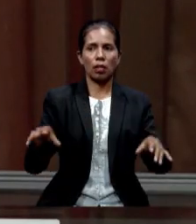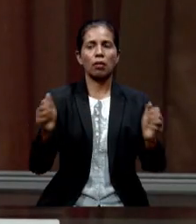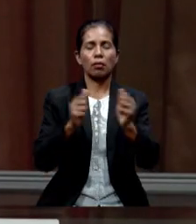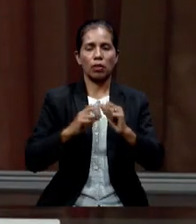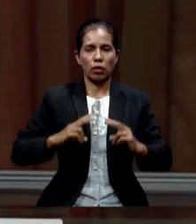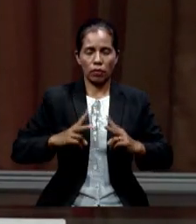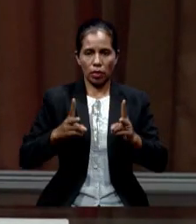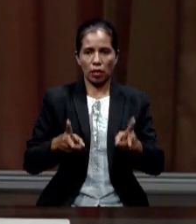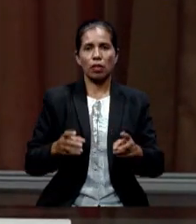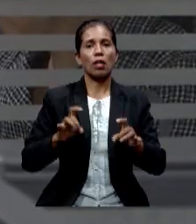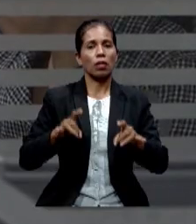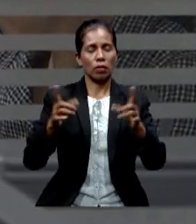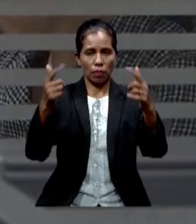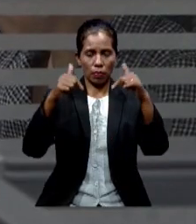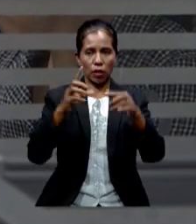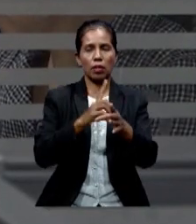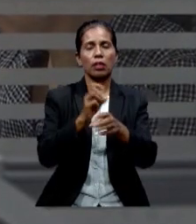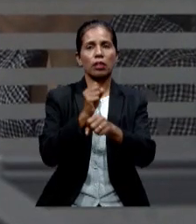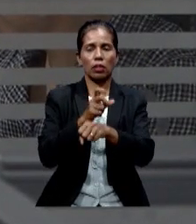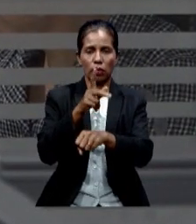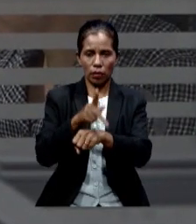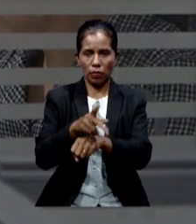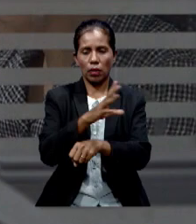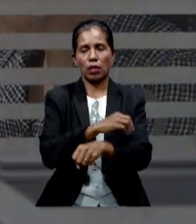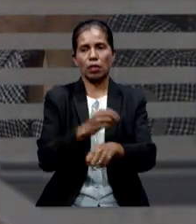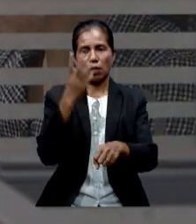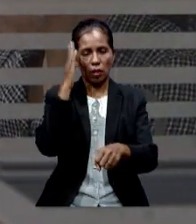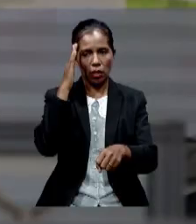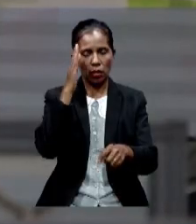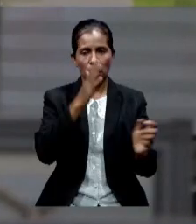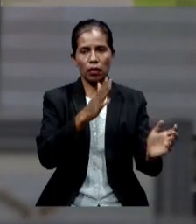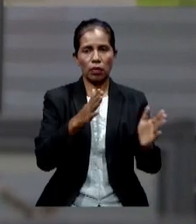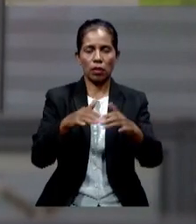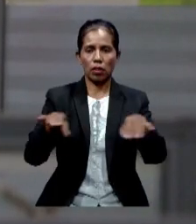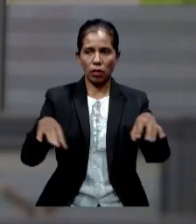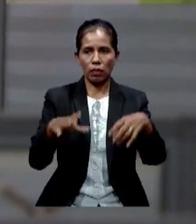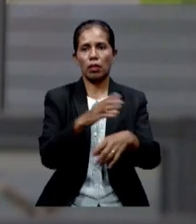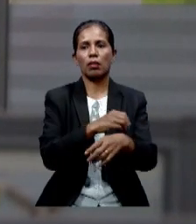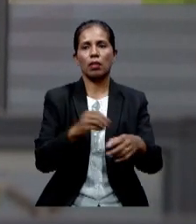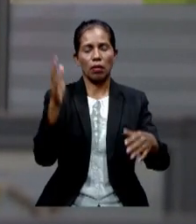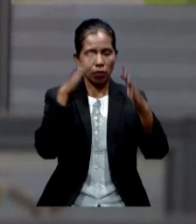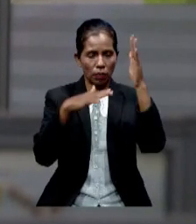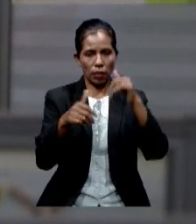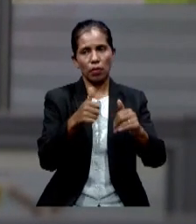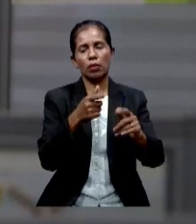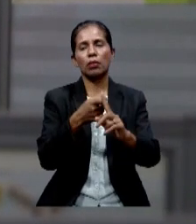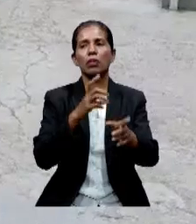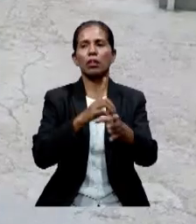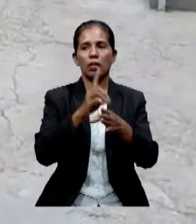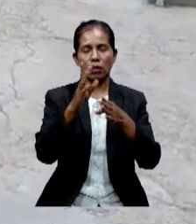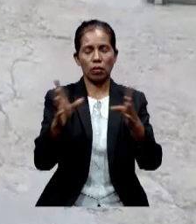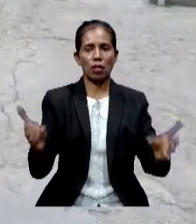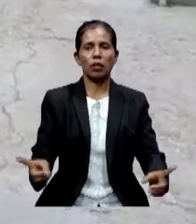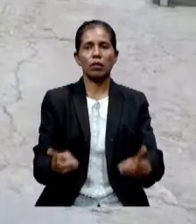Veterano Austrália, mas Direção Nacional de Emprego Exterior, onde atende processo de serviço, no problema balon, onde a direção refere a